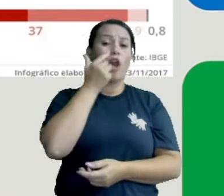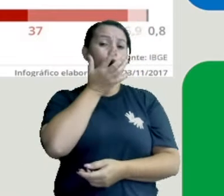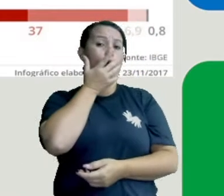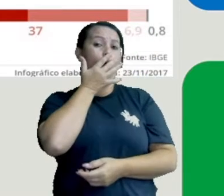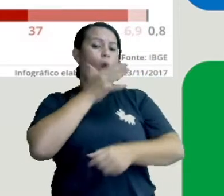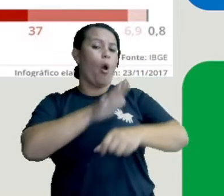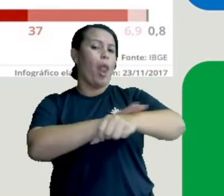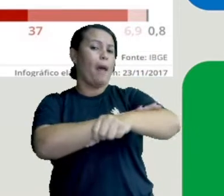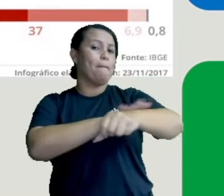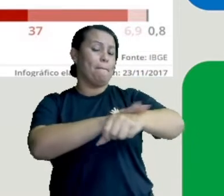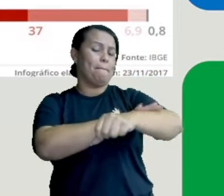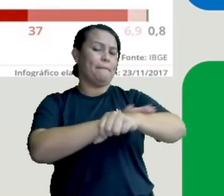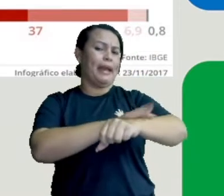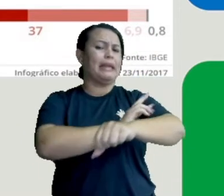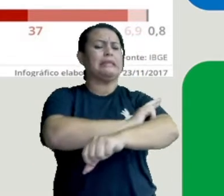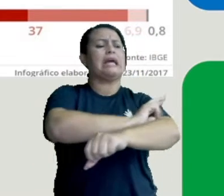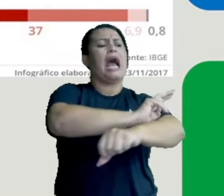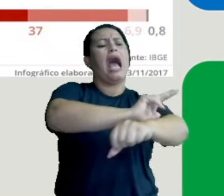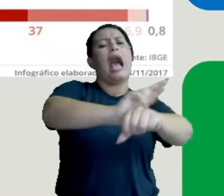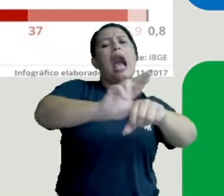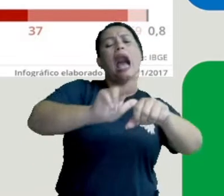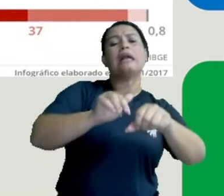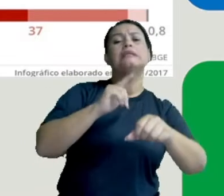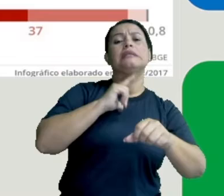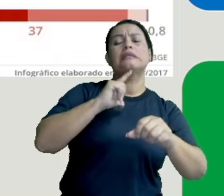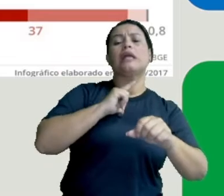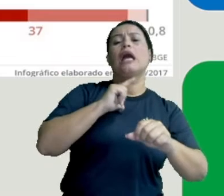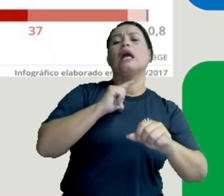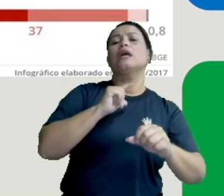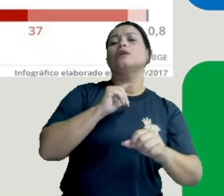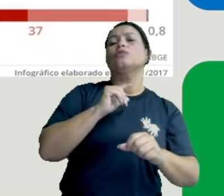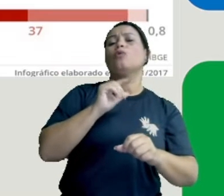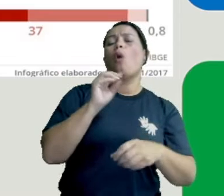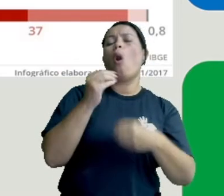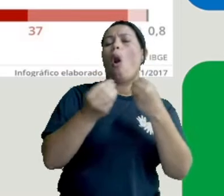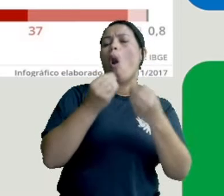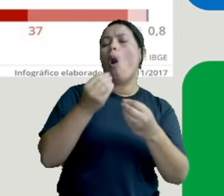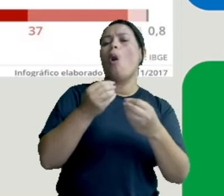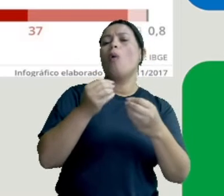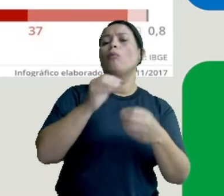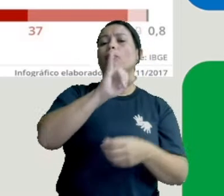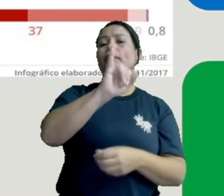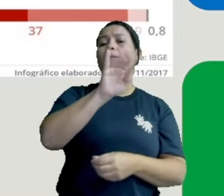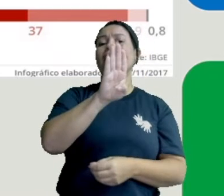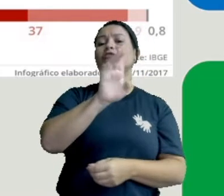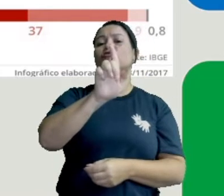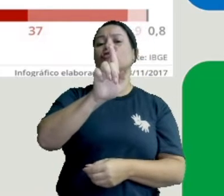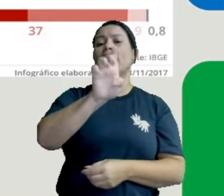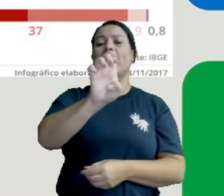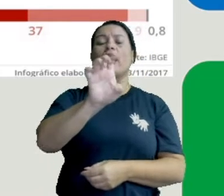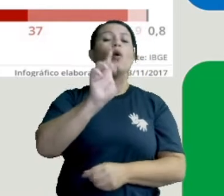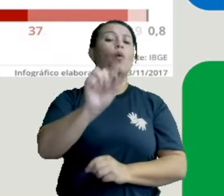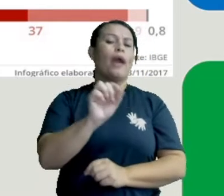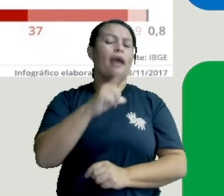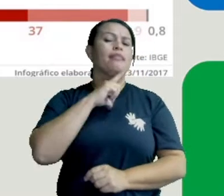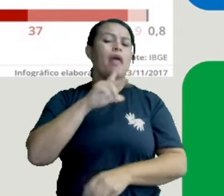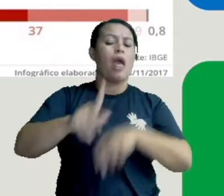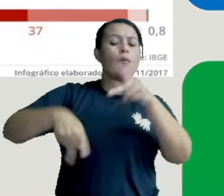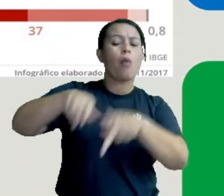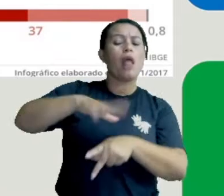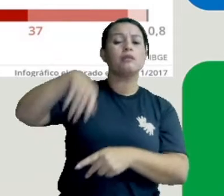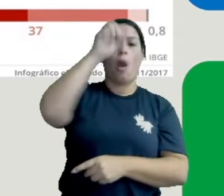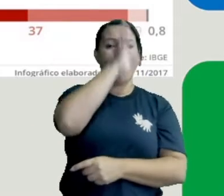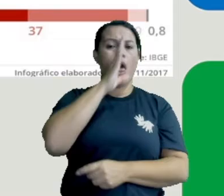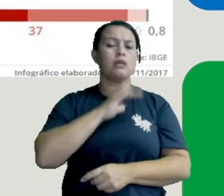Então, assim, para critério do conhecimento tratado aqui, o IBGE vai trazer a população